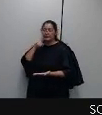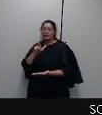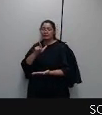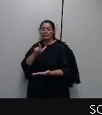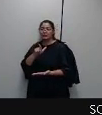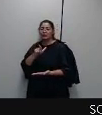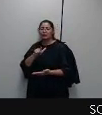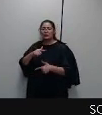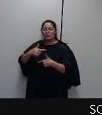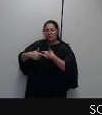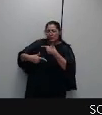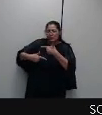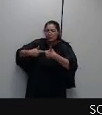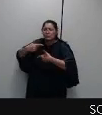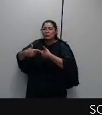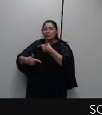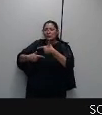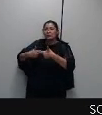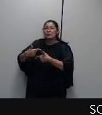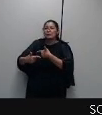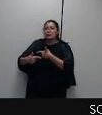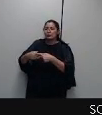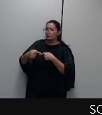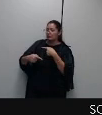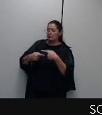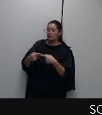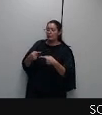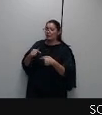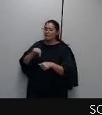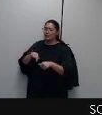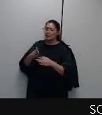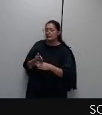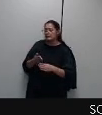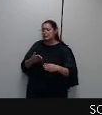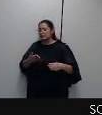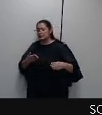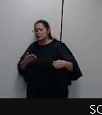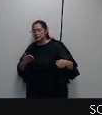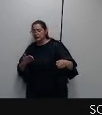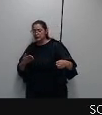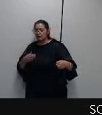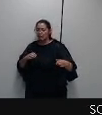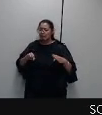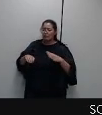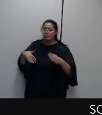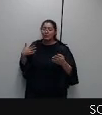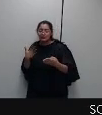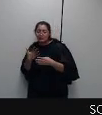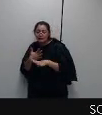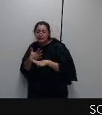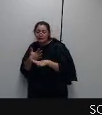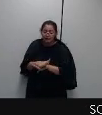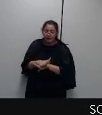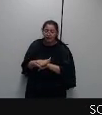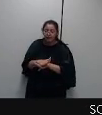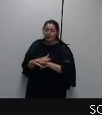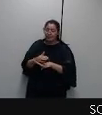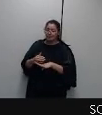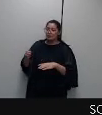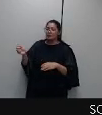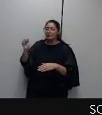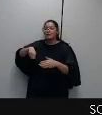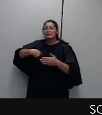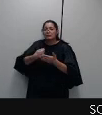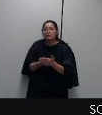conseguiram nesse intervalo de tempo alguns municípios entraram com a ação posto a